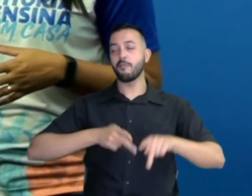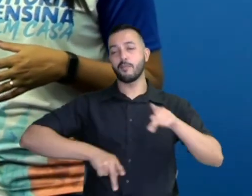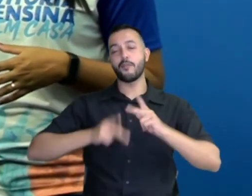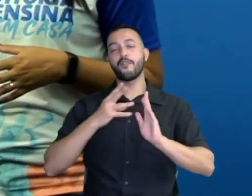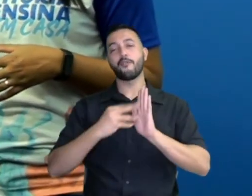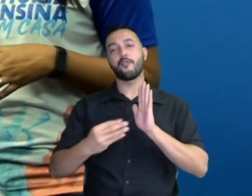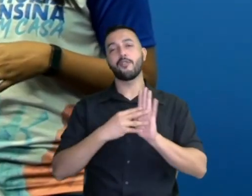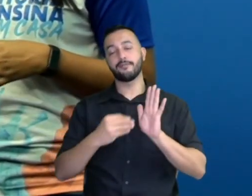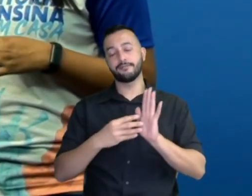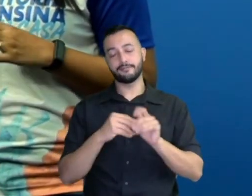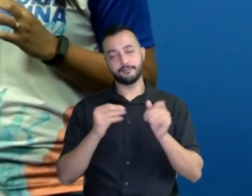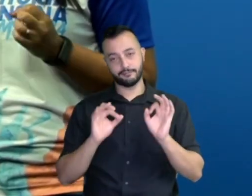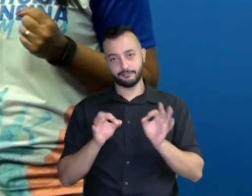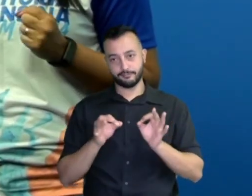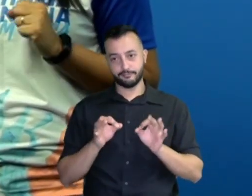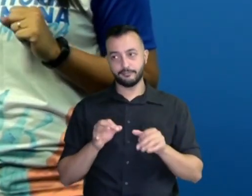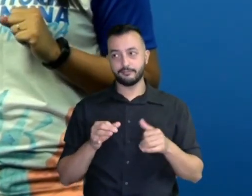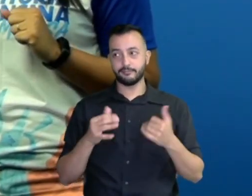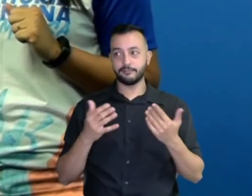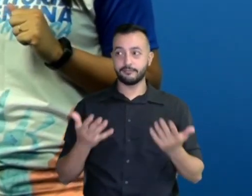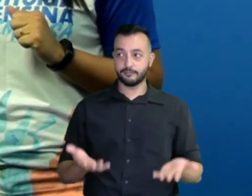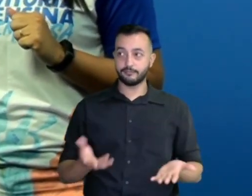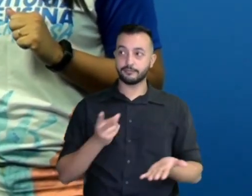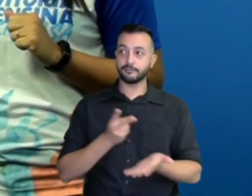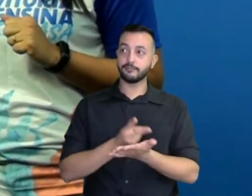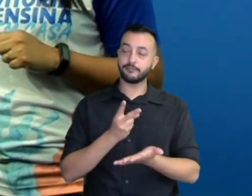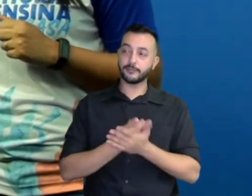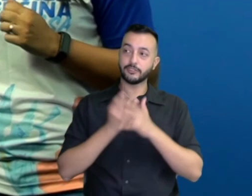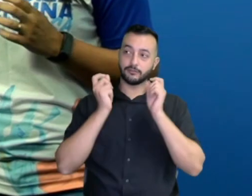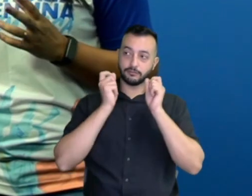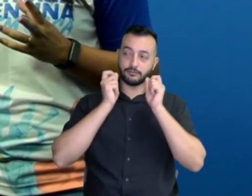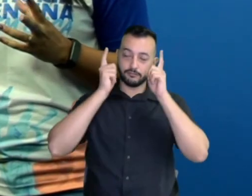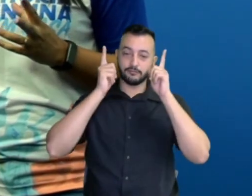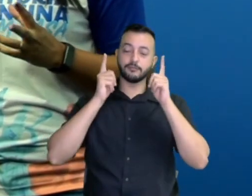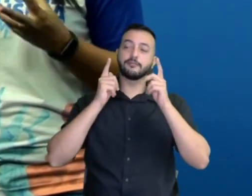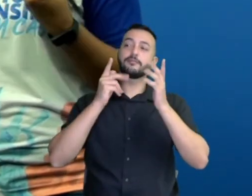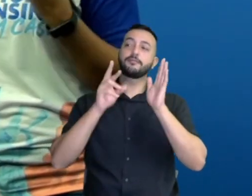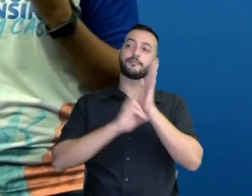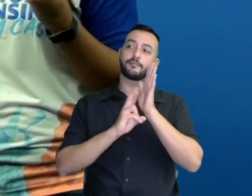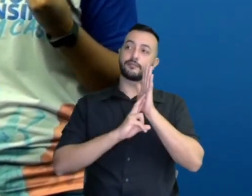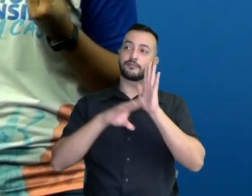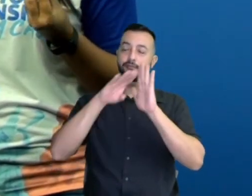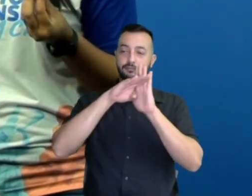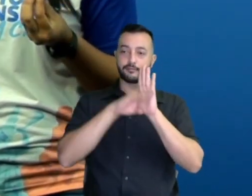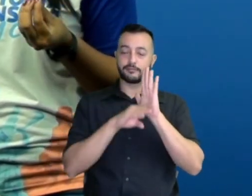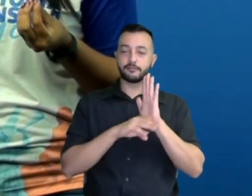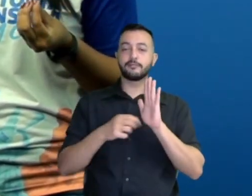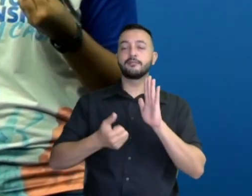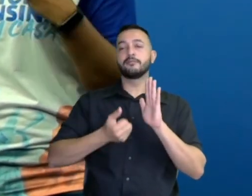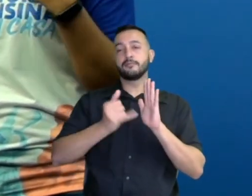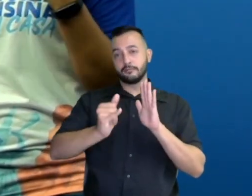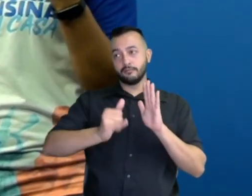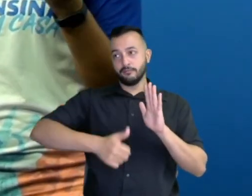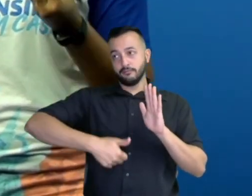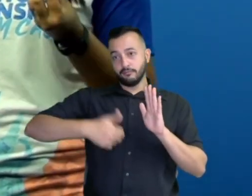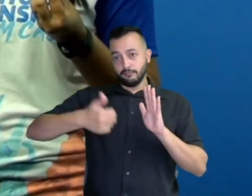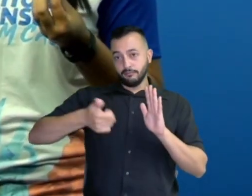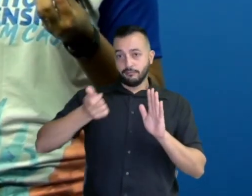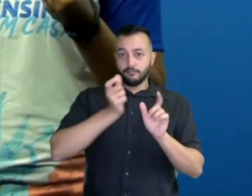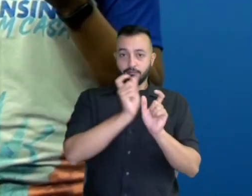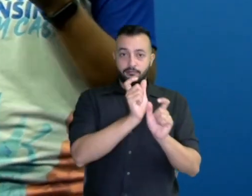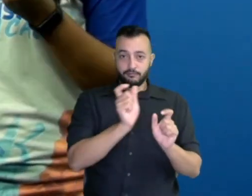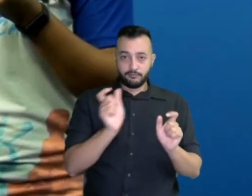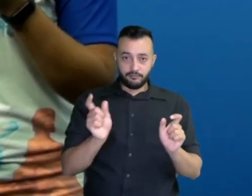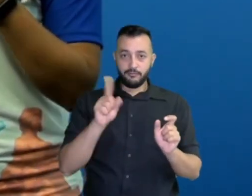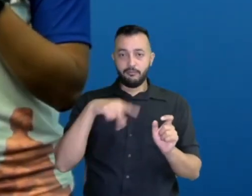pueblo, certo? E aí é bom sempre a gente se ligar nessa regrinha. Se a primeira sílaba da palavra for